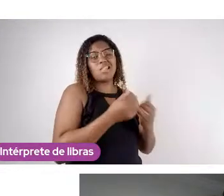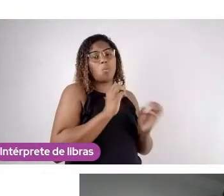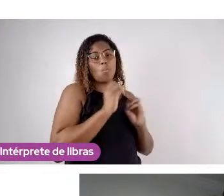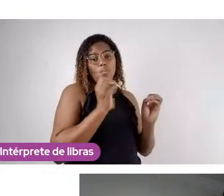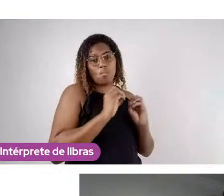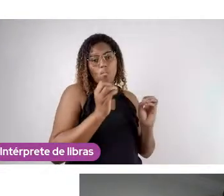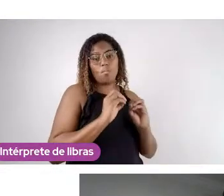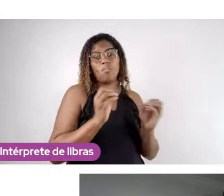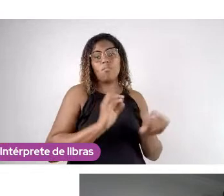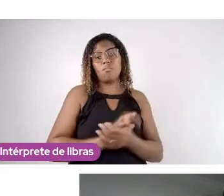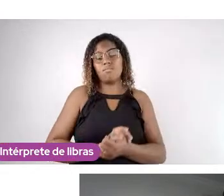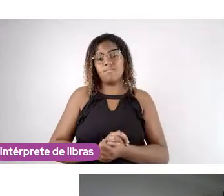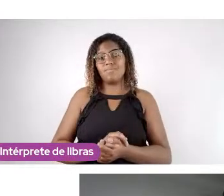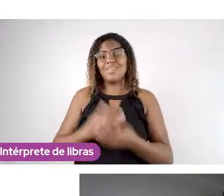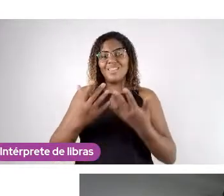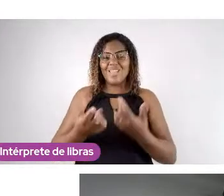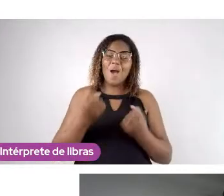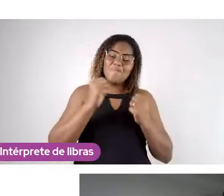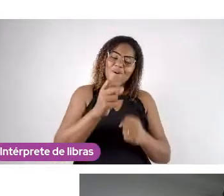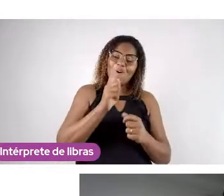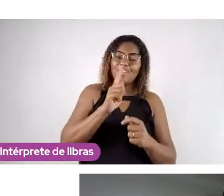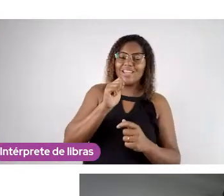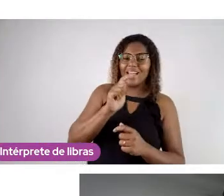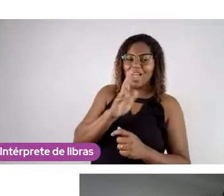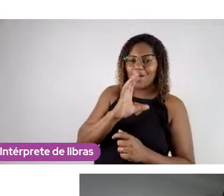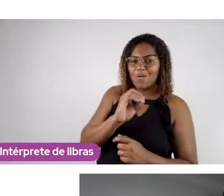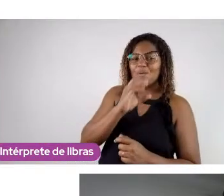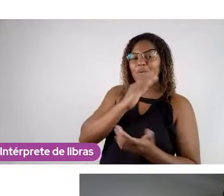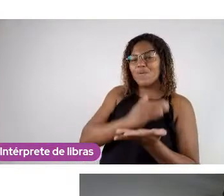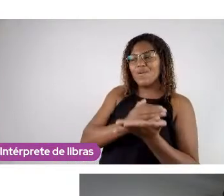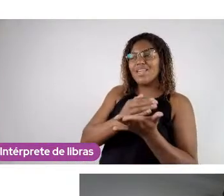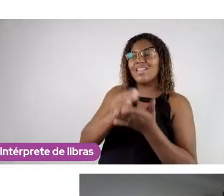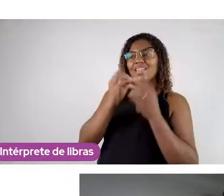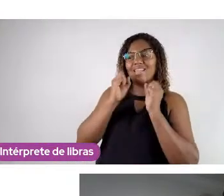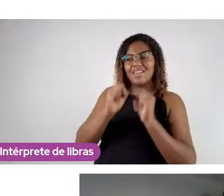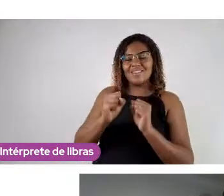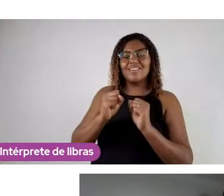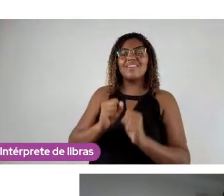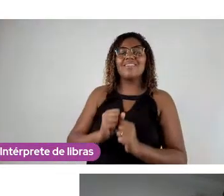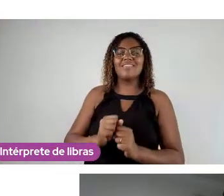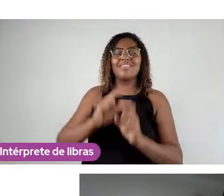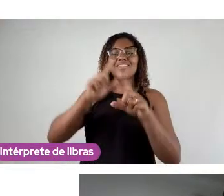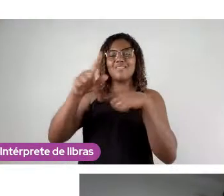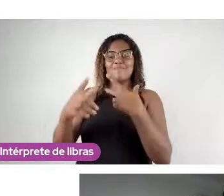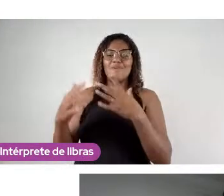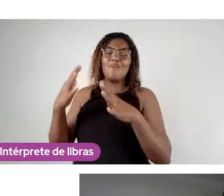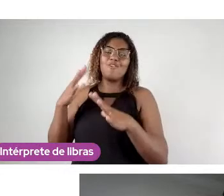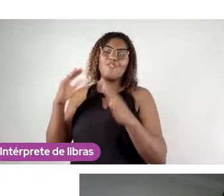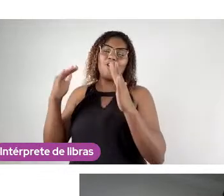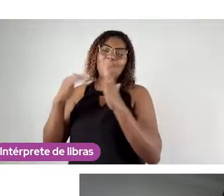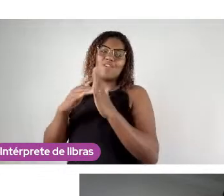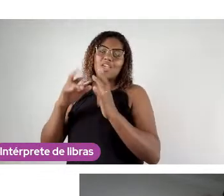Então, se quiser começar com Glauco e depois Letícia, a gente já encerra respondendo essa